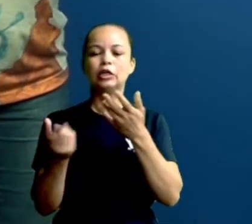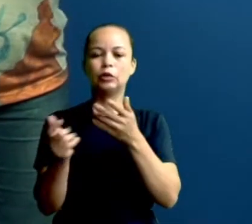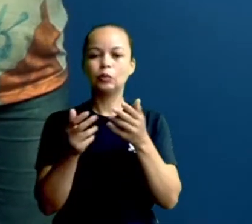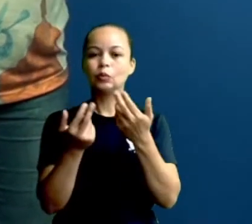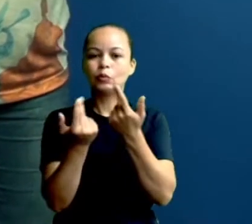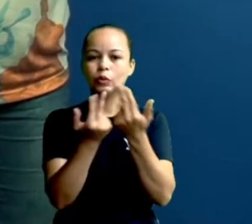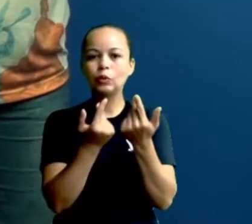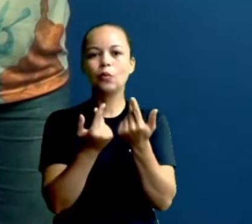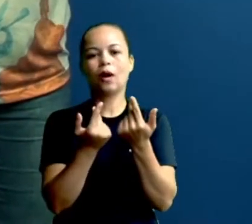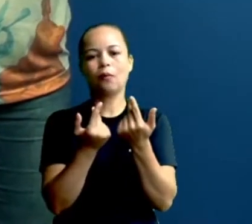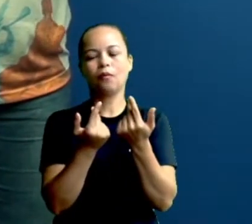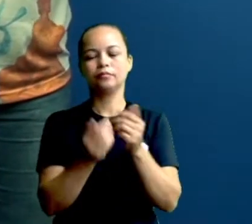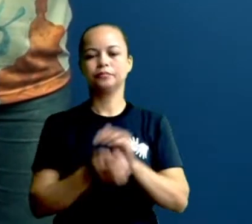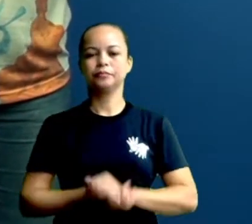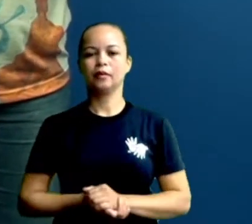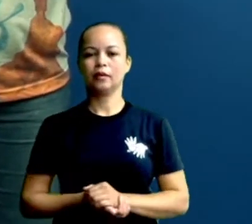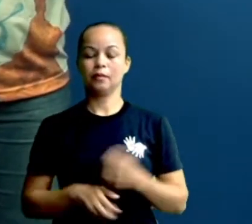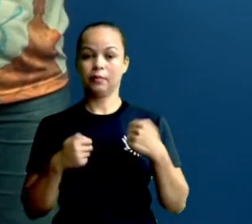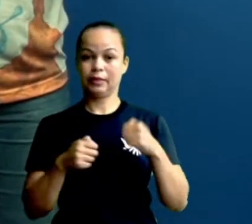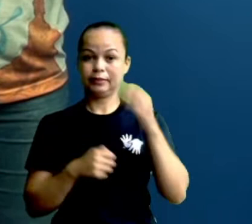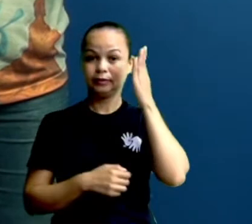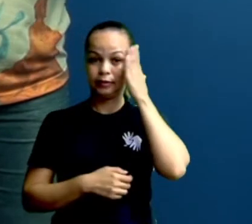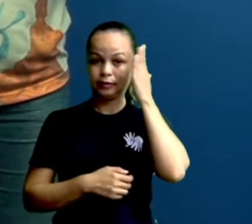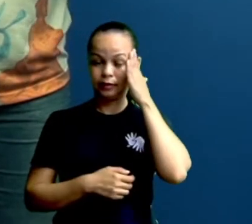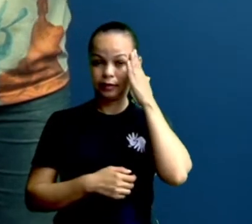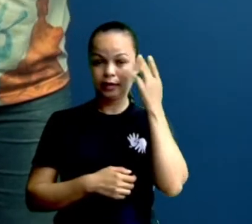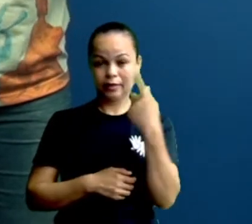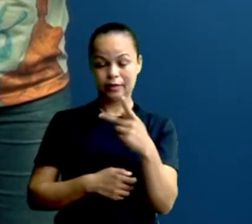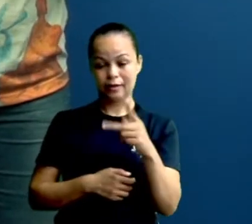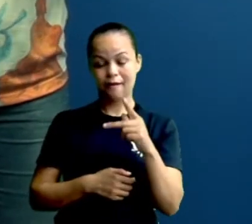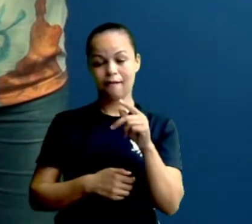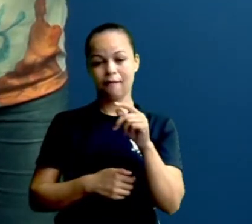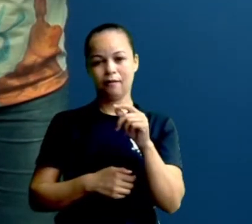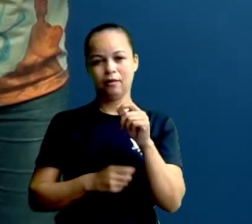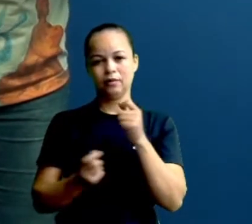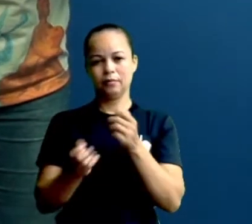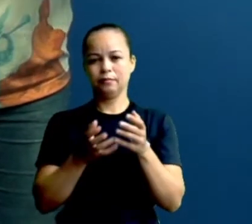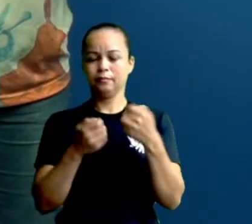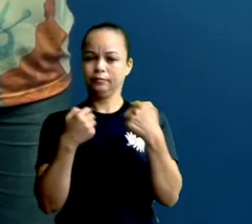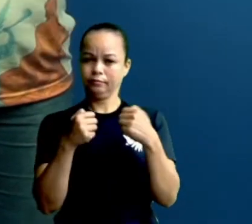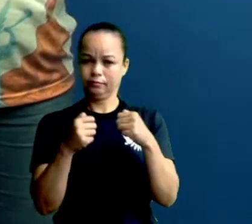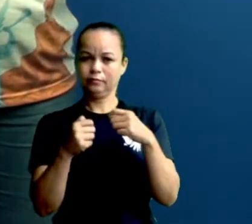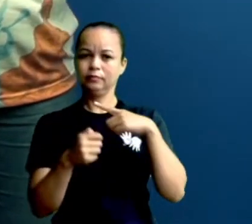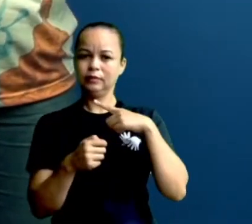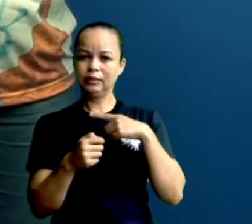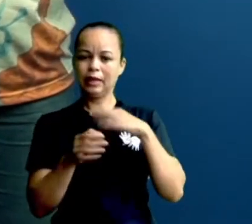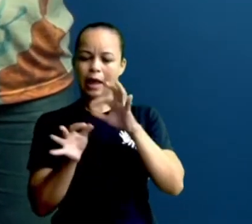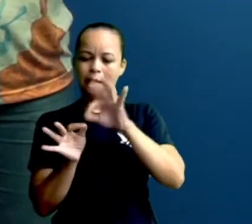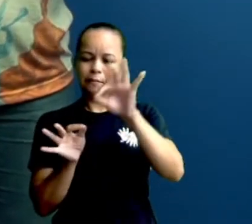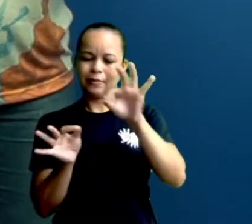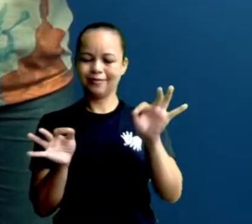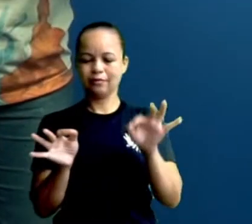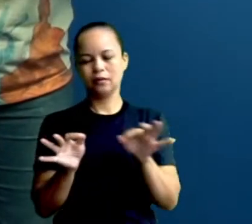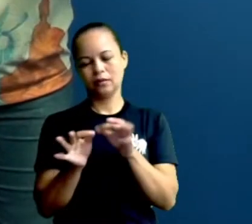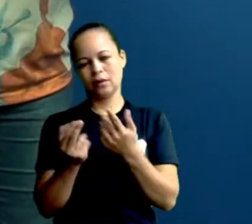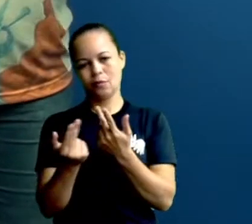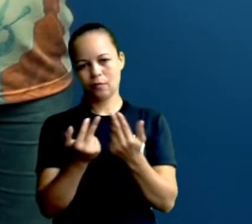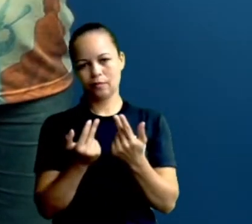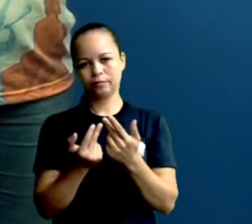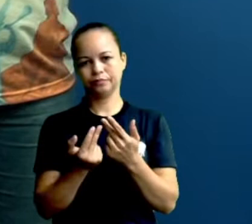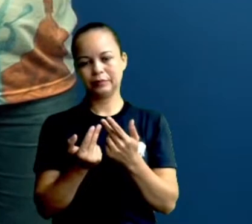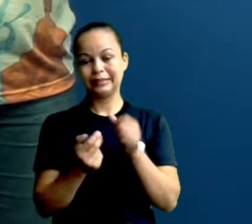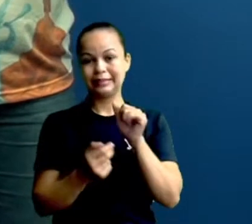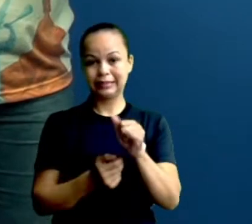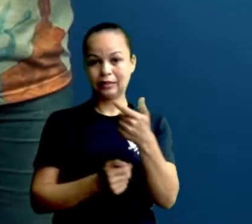tá? Eu preciso entender que essas formas precisam ter a mesma medida. Se elas não tiverem